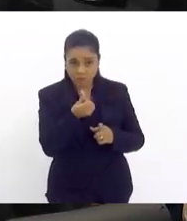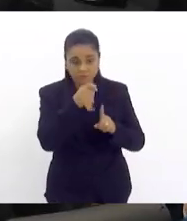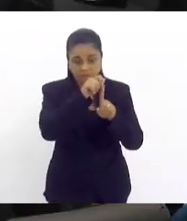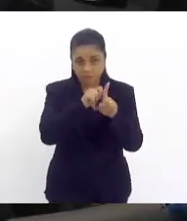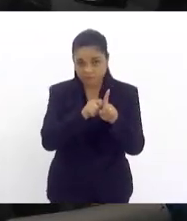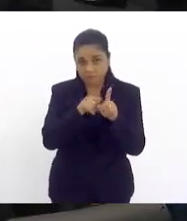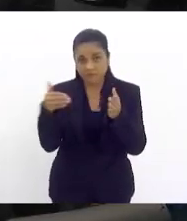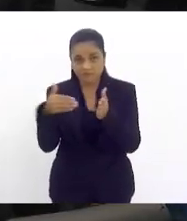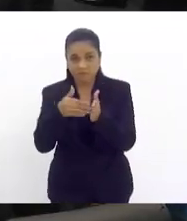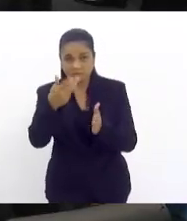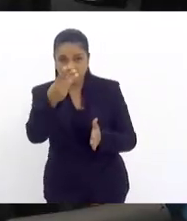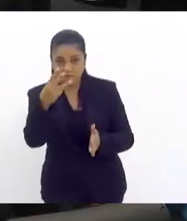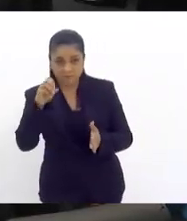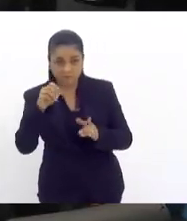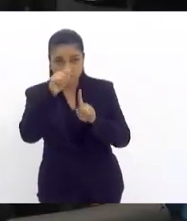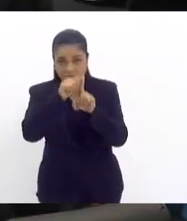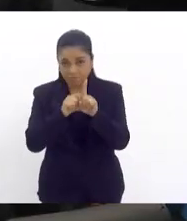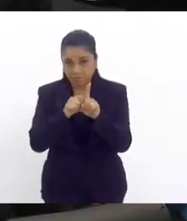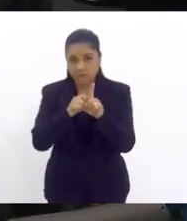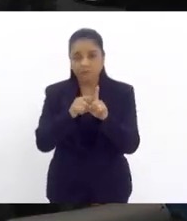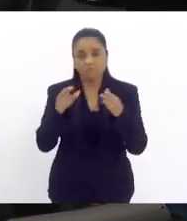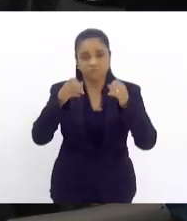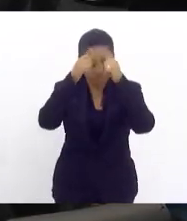do transtorno do espectro autista.